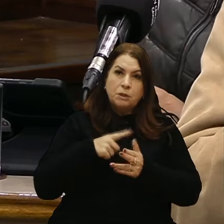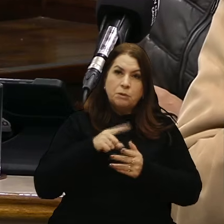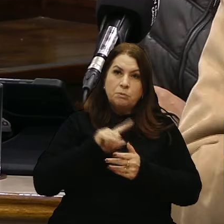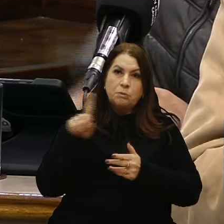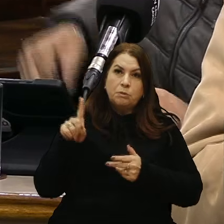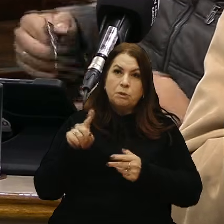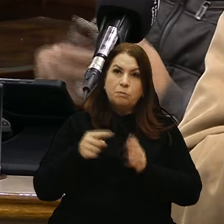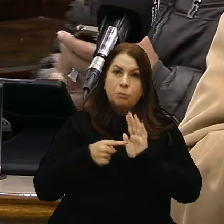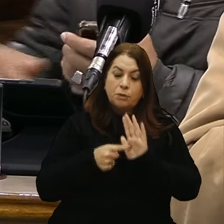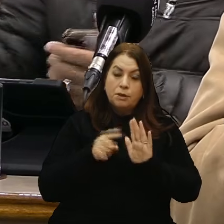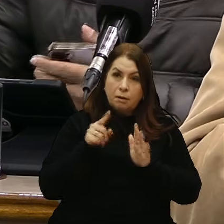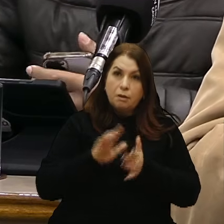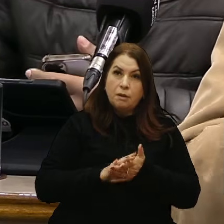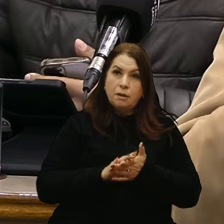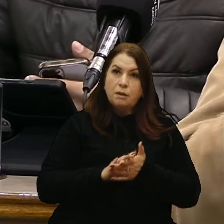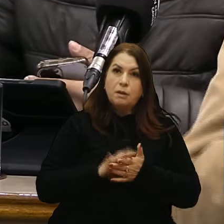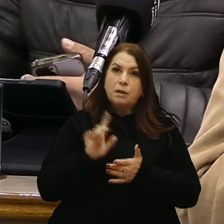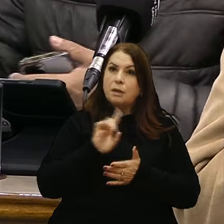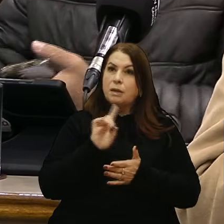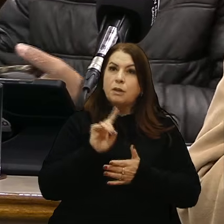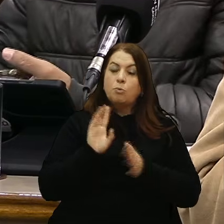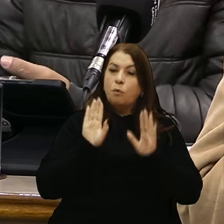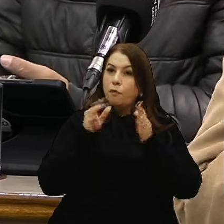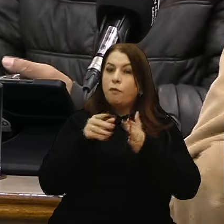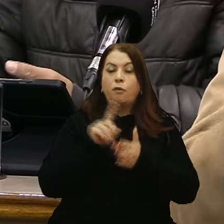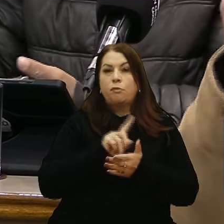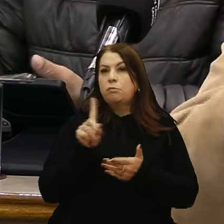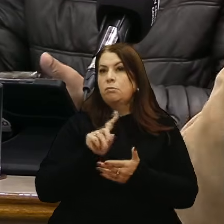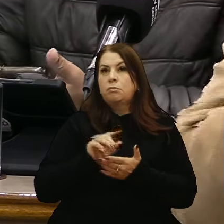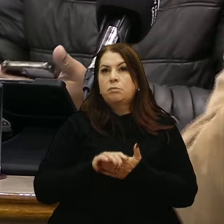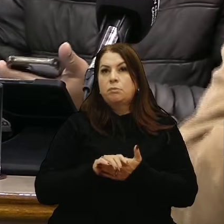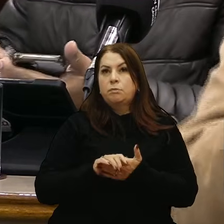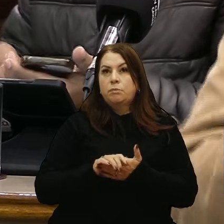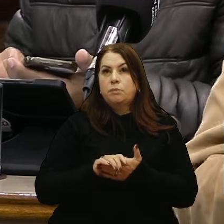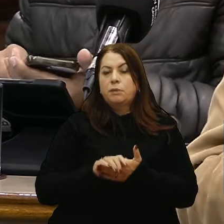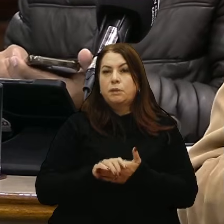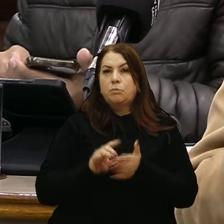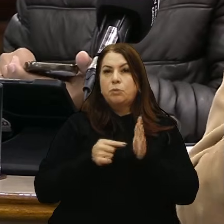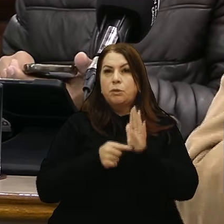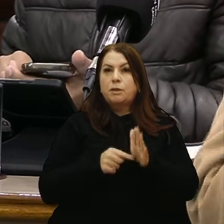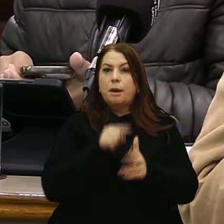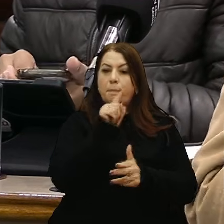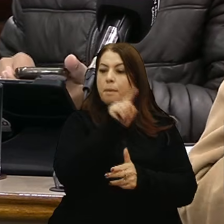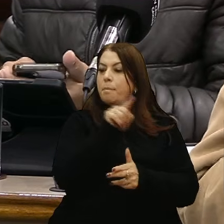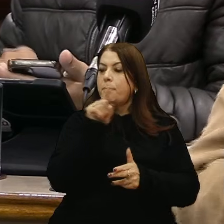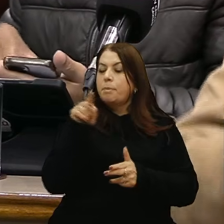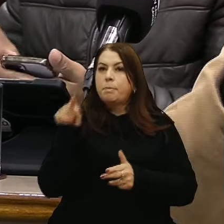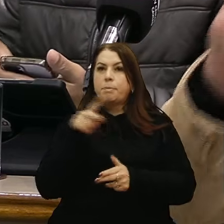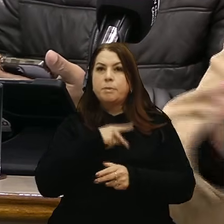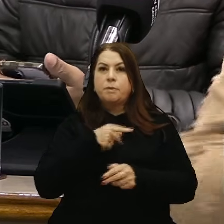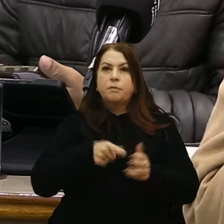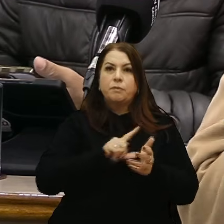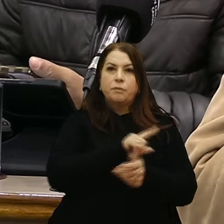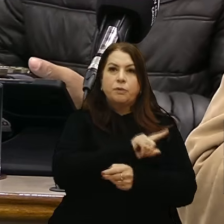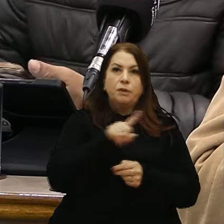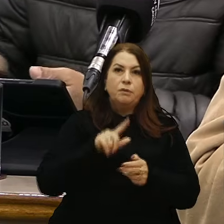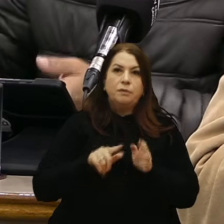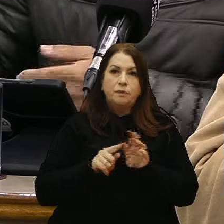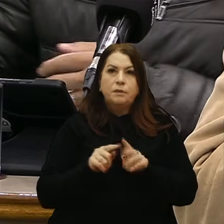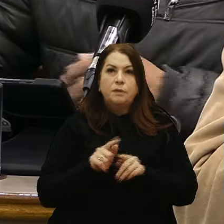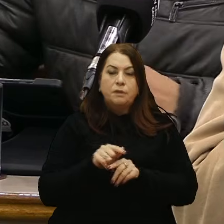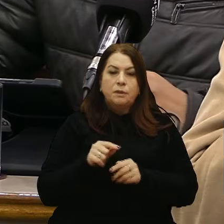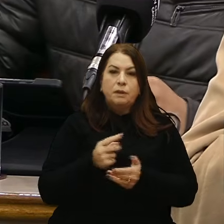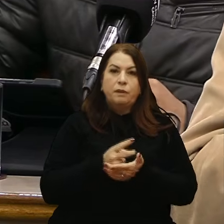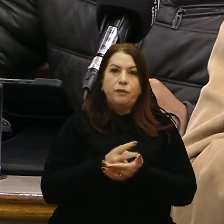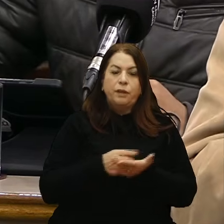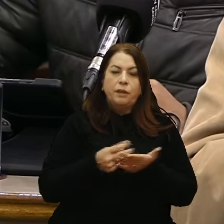para mostrar lá? Ele disse, não, Pedro, meu foco não é de apontar dedos para o presidente anterior ou mostrar erro dos